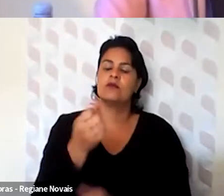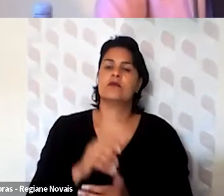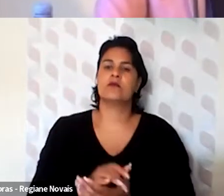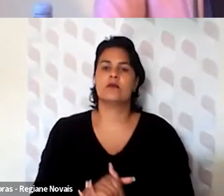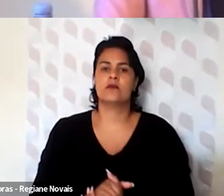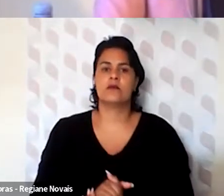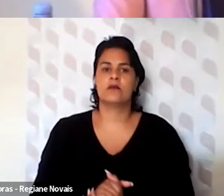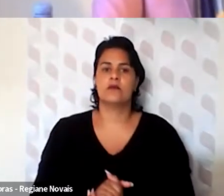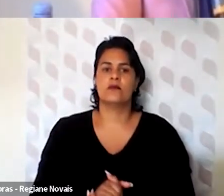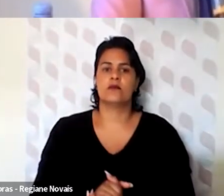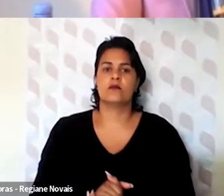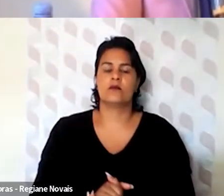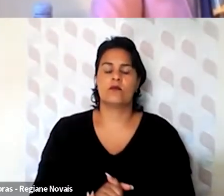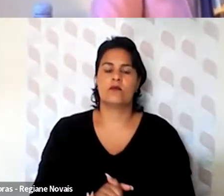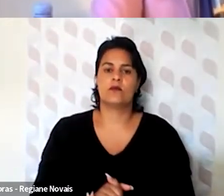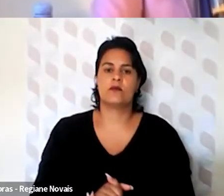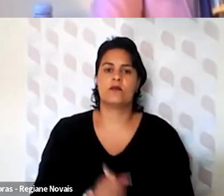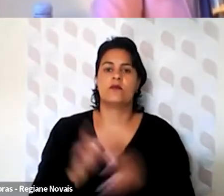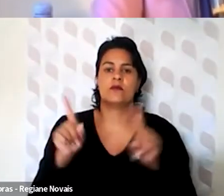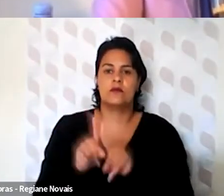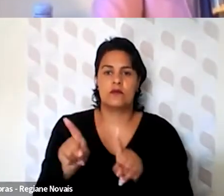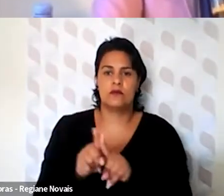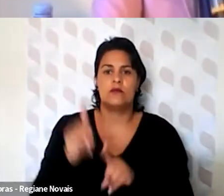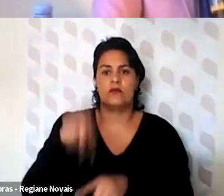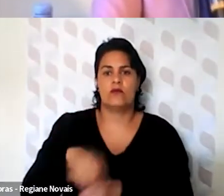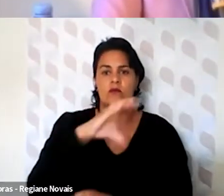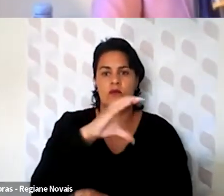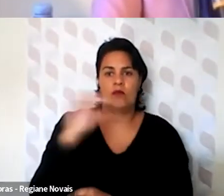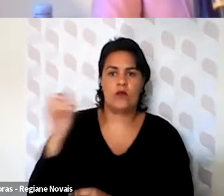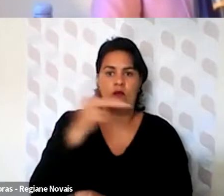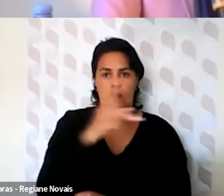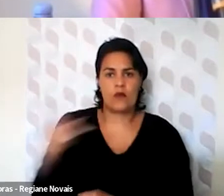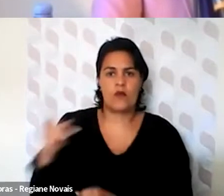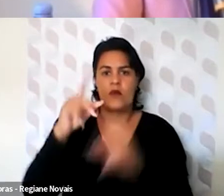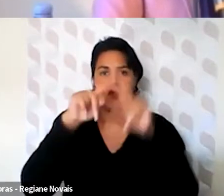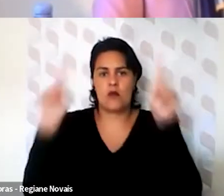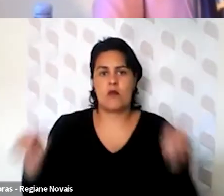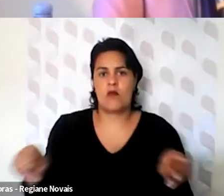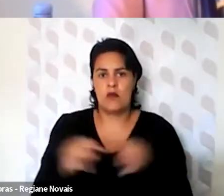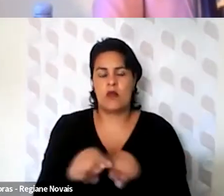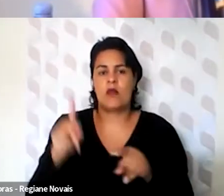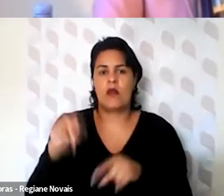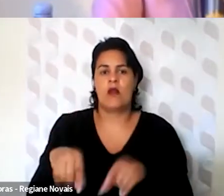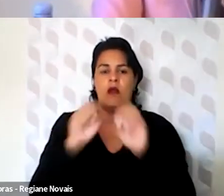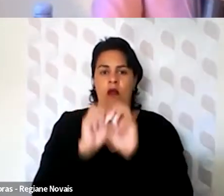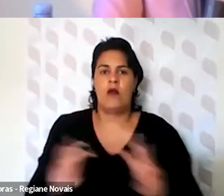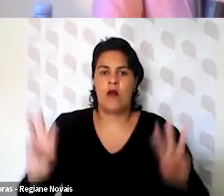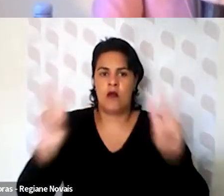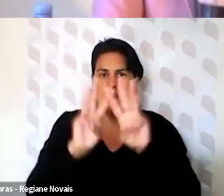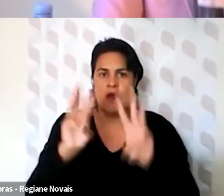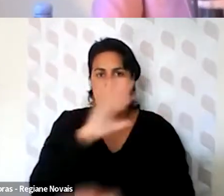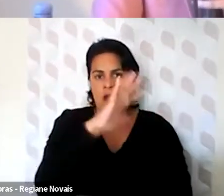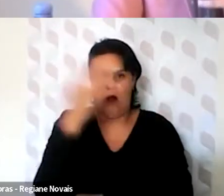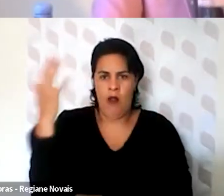Environnement. Ela é também co-presidente do painel internacional de recursos naturais da ONU Meio Ambiente. Et elle a occupé